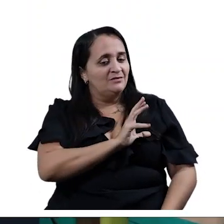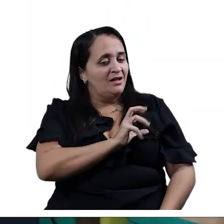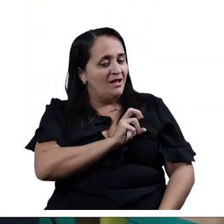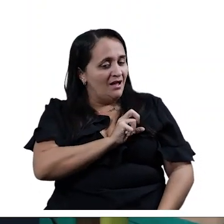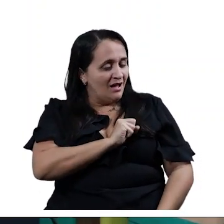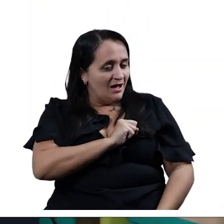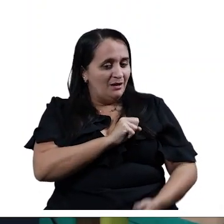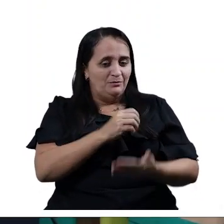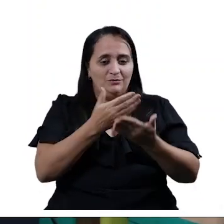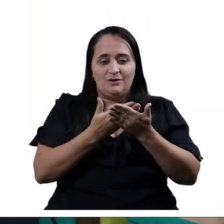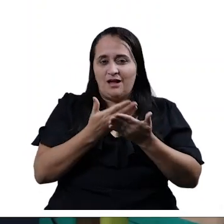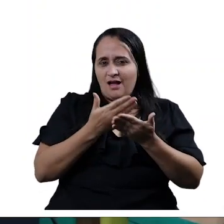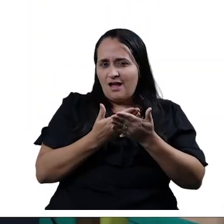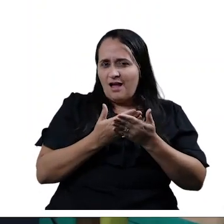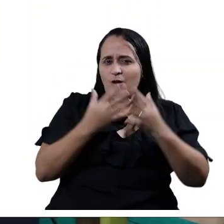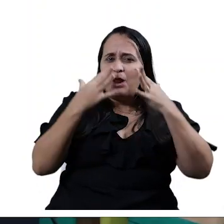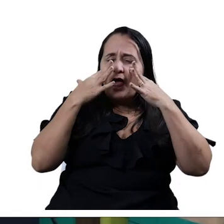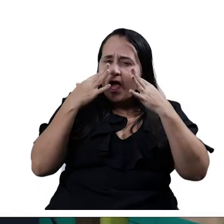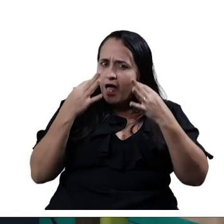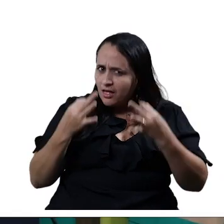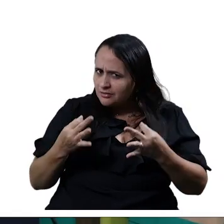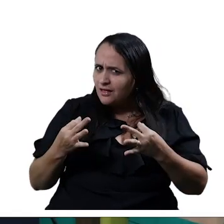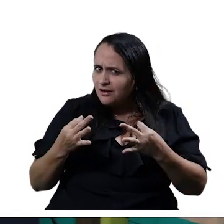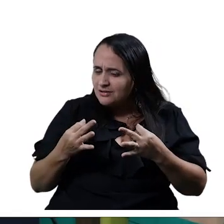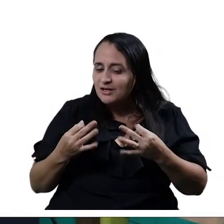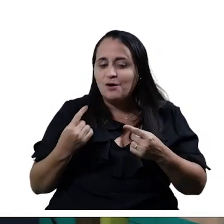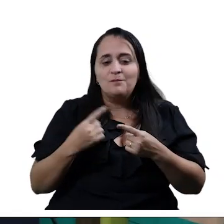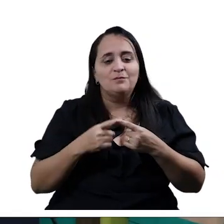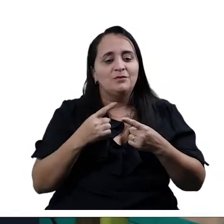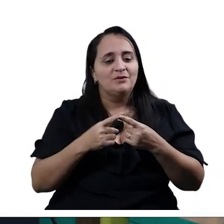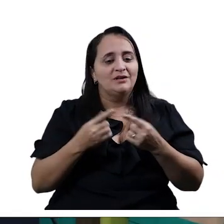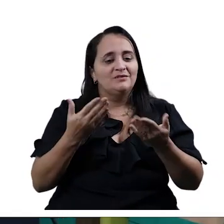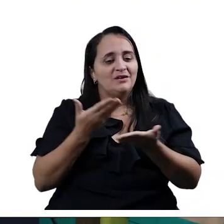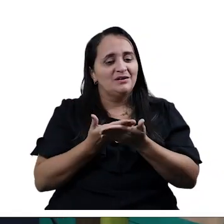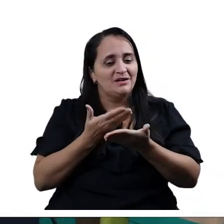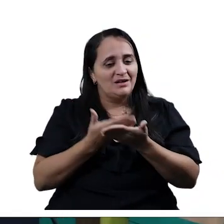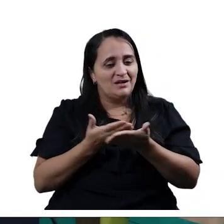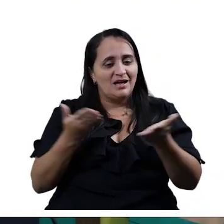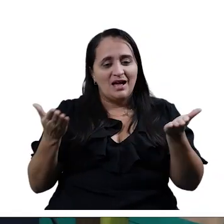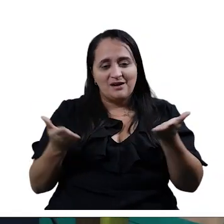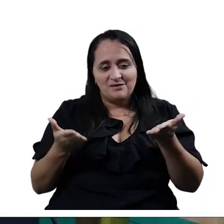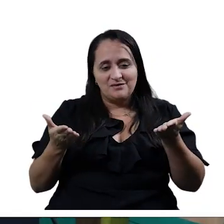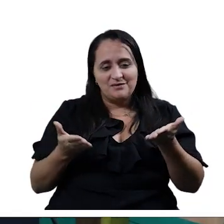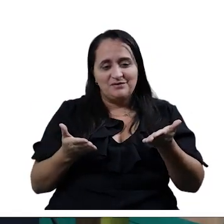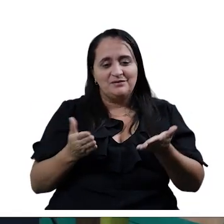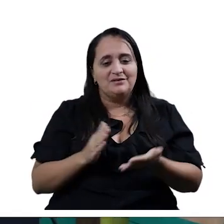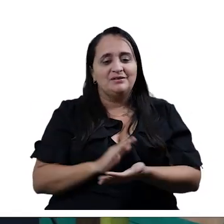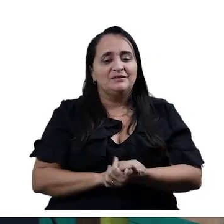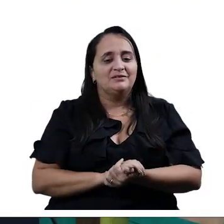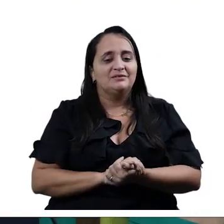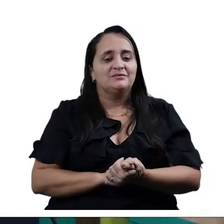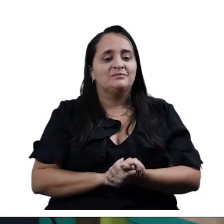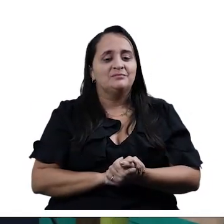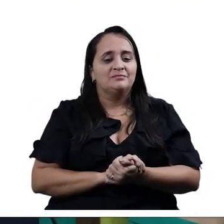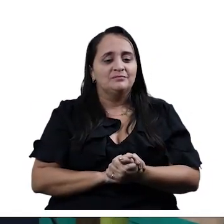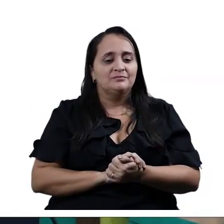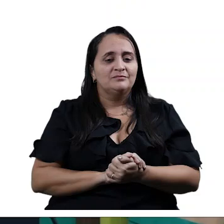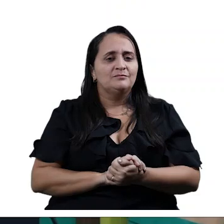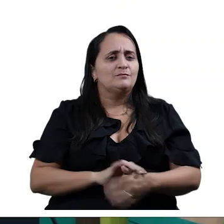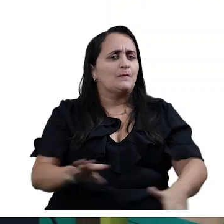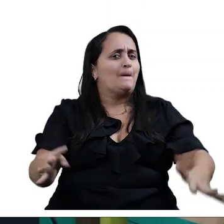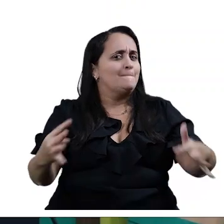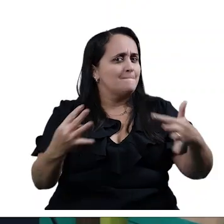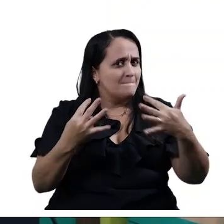hoje, então fiquem atentos, prestem atenção mesmo, porque a aula tá boa e vai começar agora. Sentir